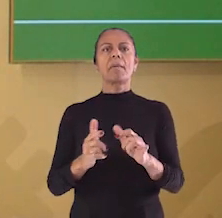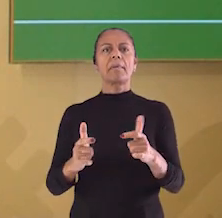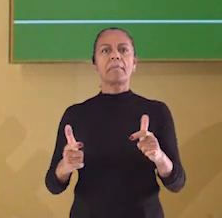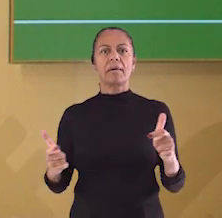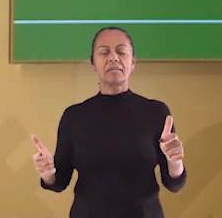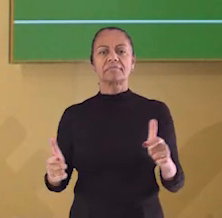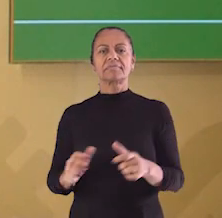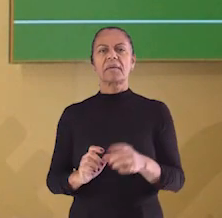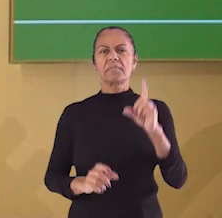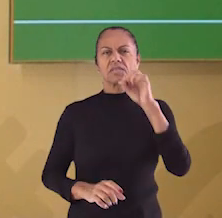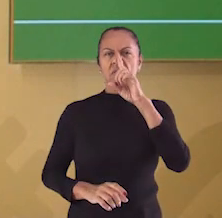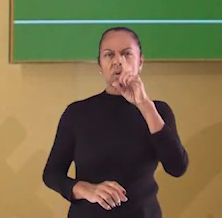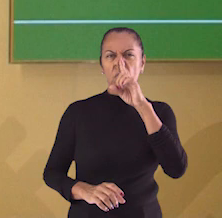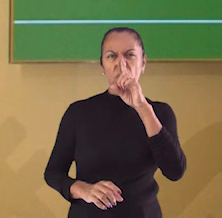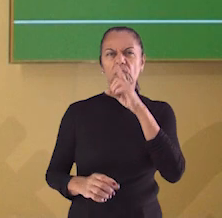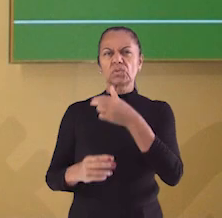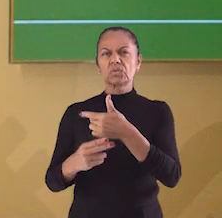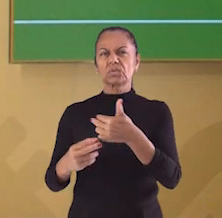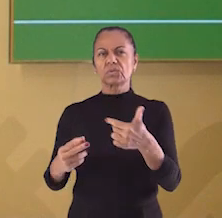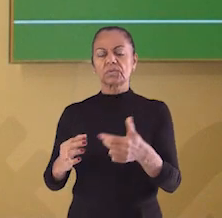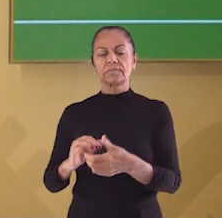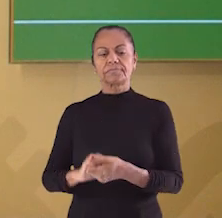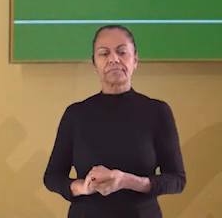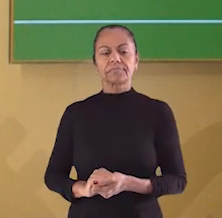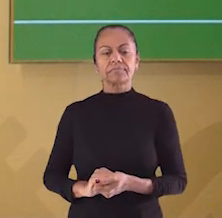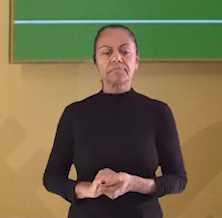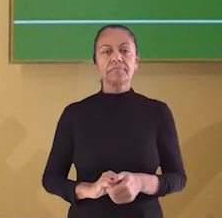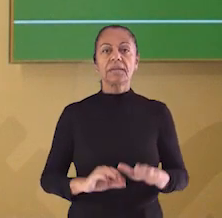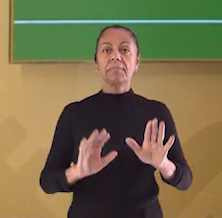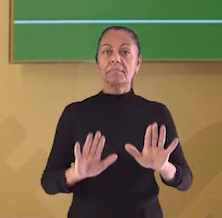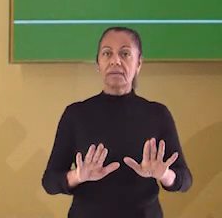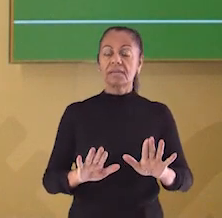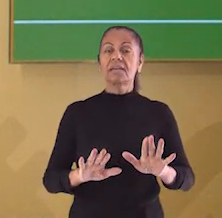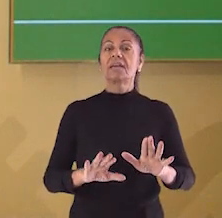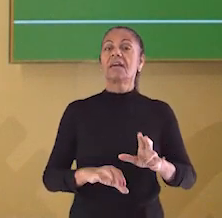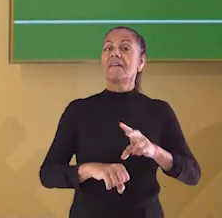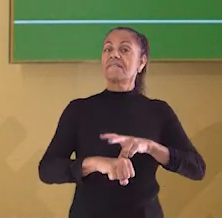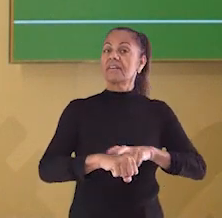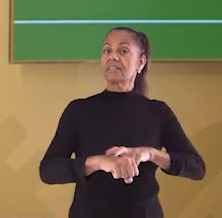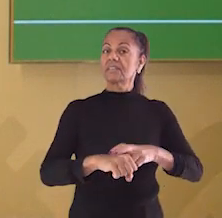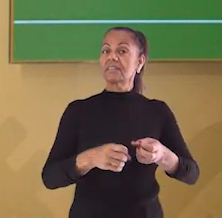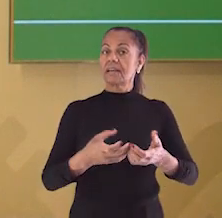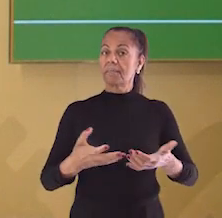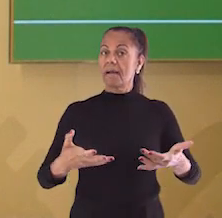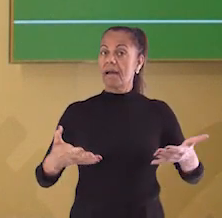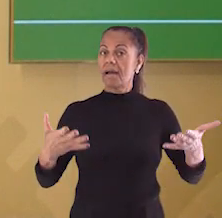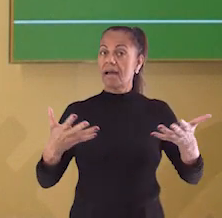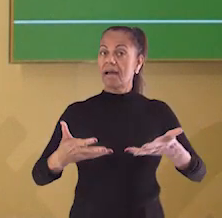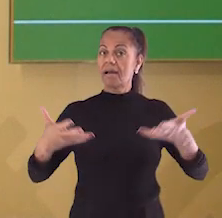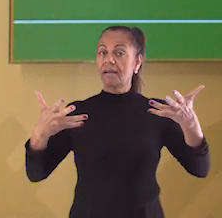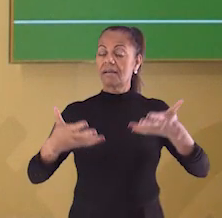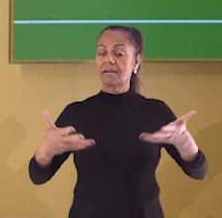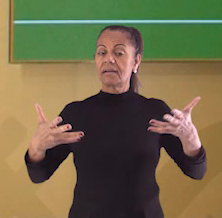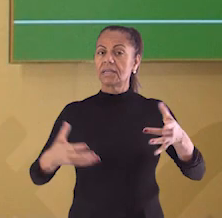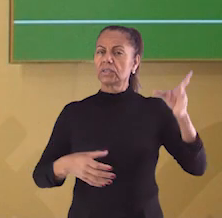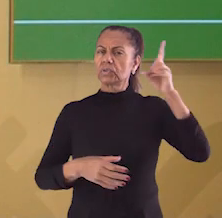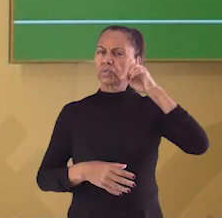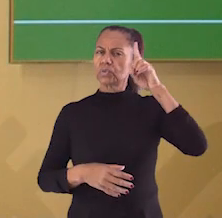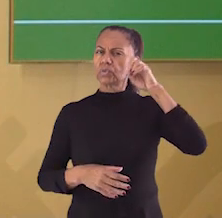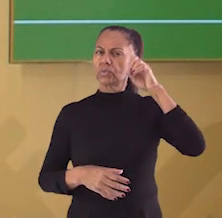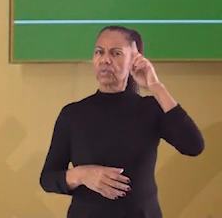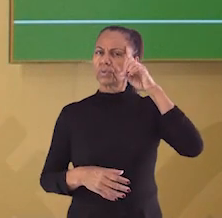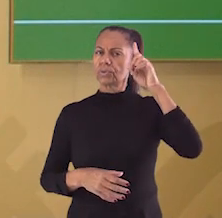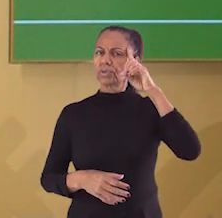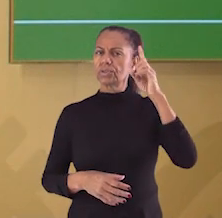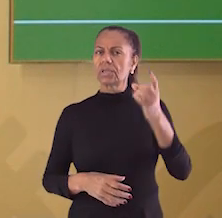que quantidade? Poucas quantidades. Isso aí. Já os vegetais e outros alimentos que trazem mais nutrientes, a gente tem que comer